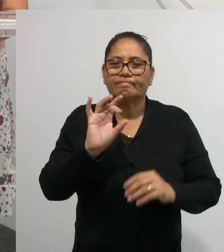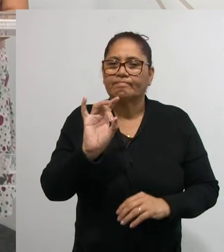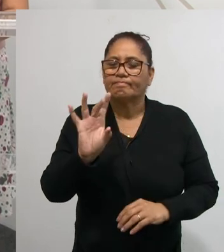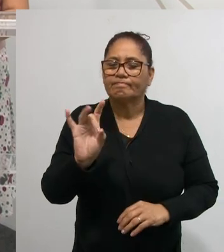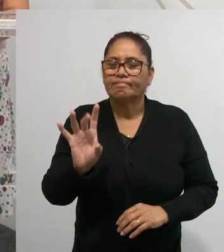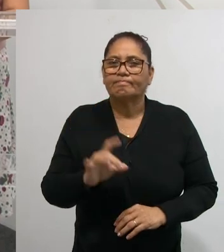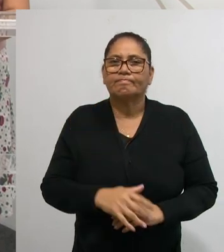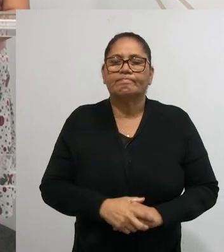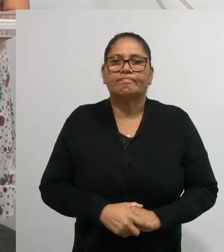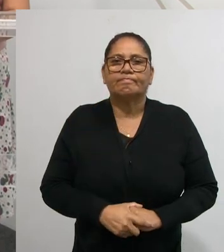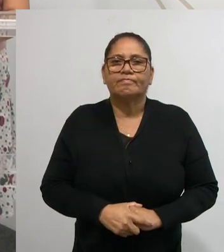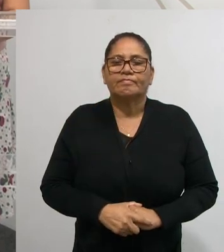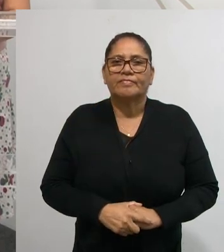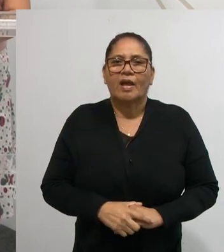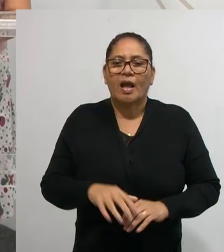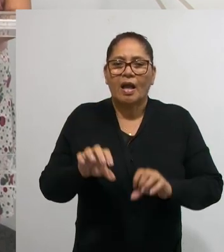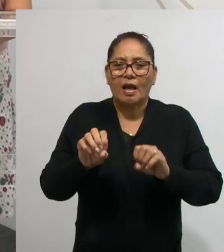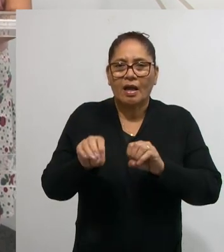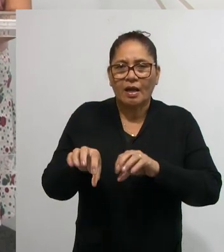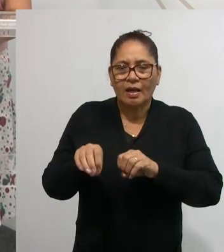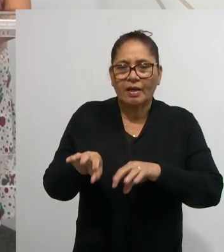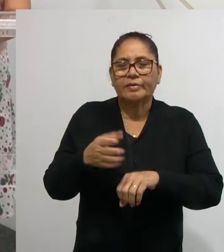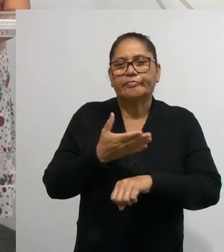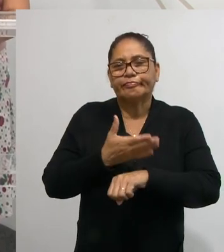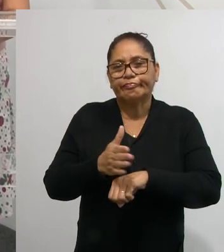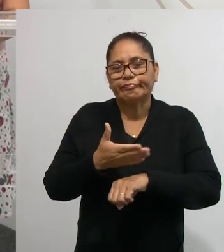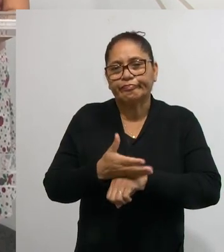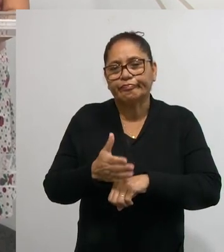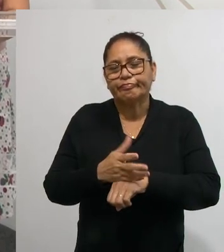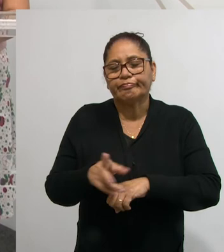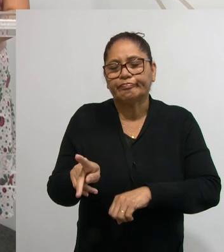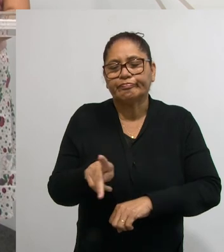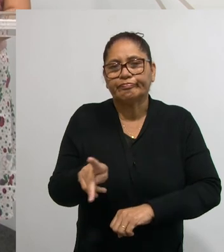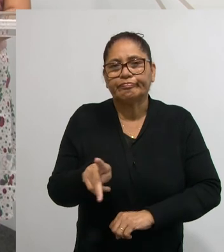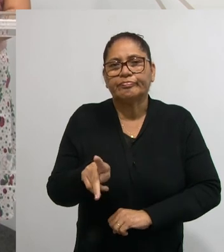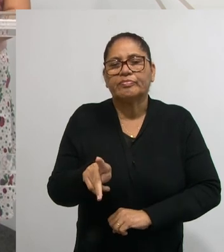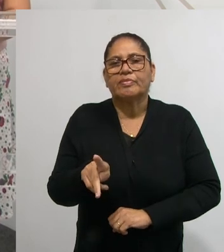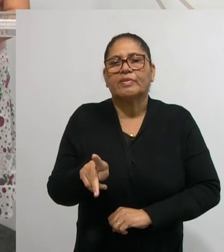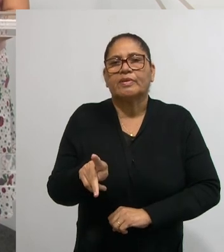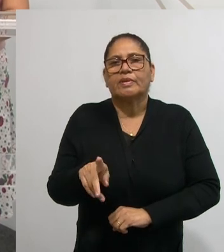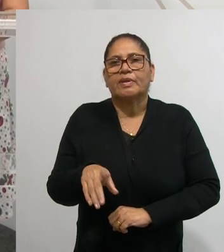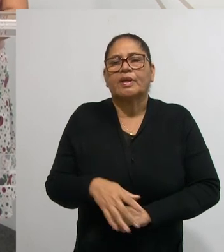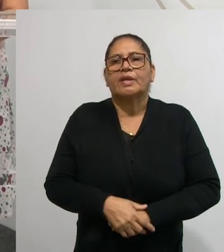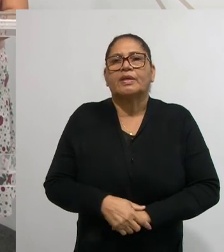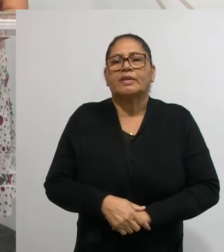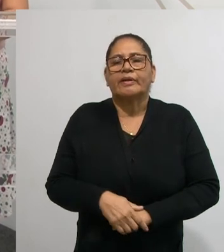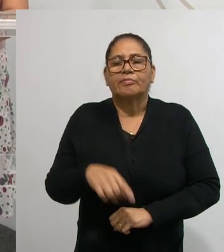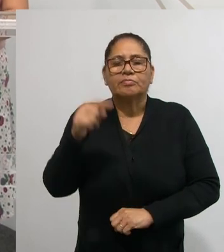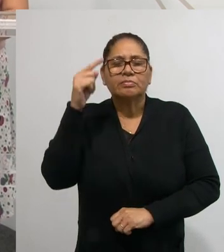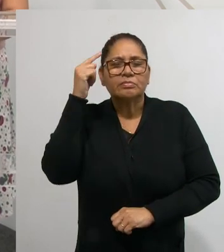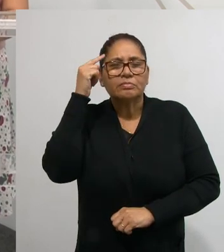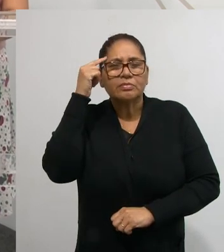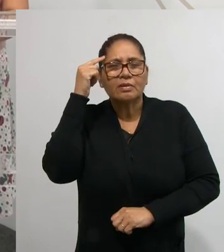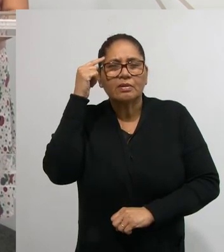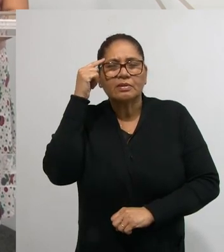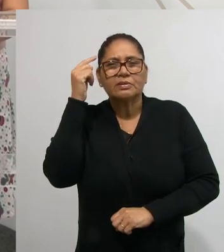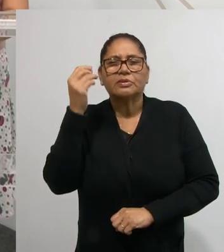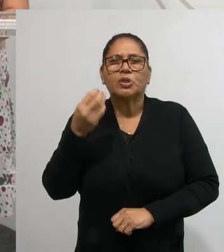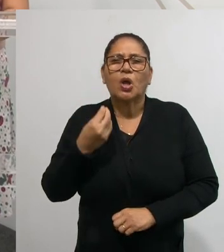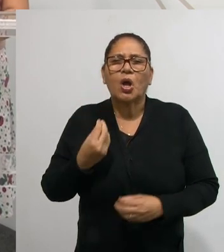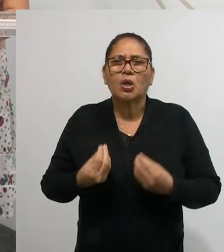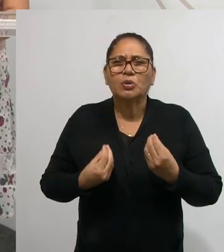para que a prática docente a prática educativa de cada um de cada uma seja refletida re